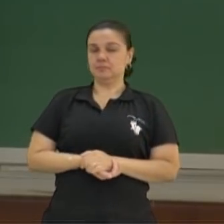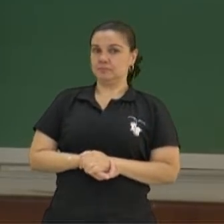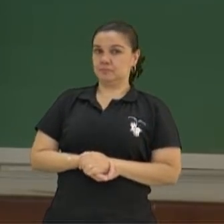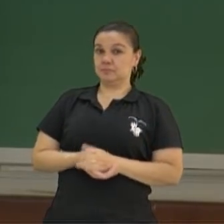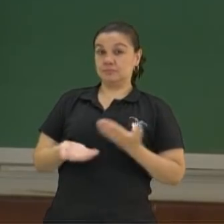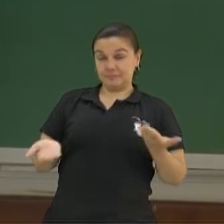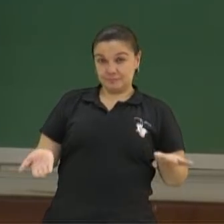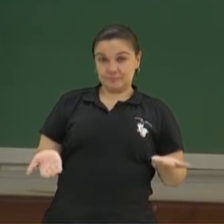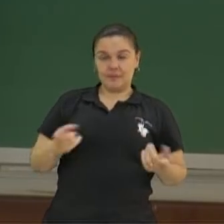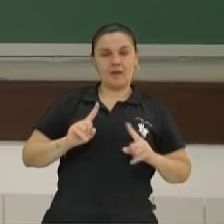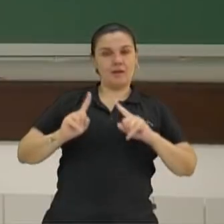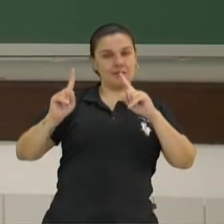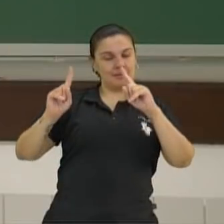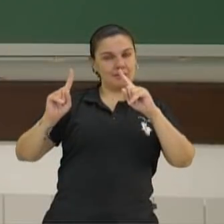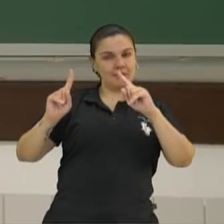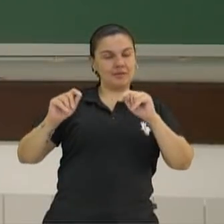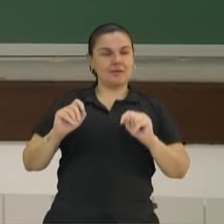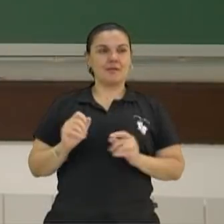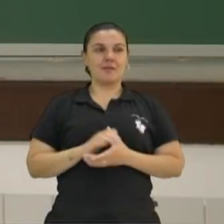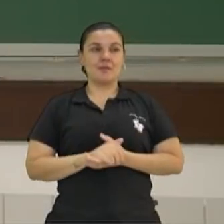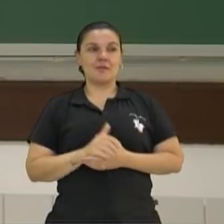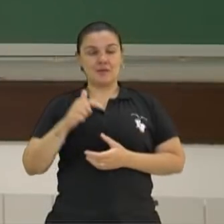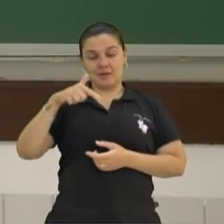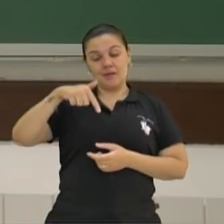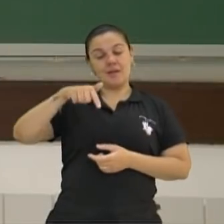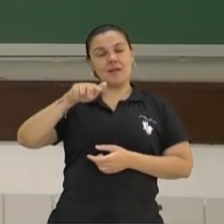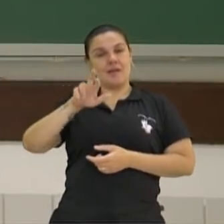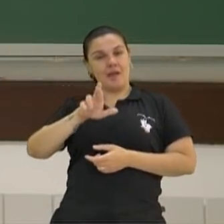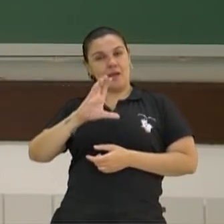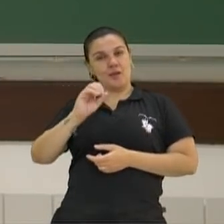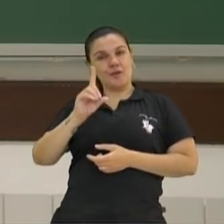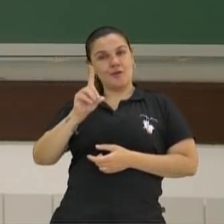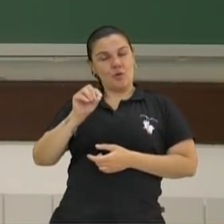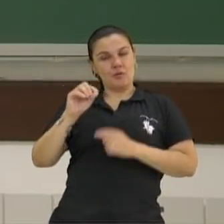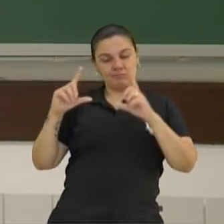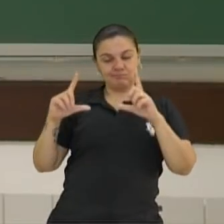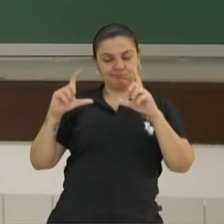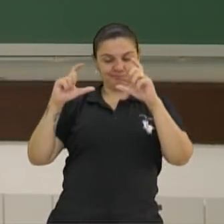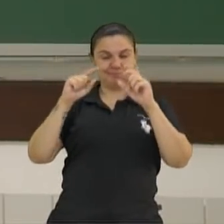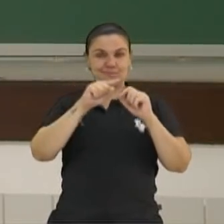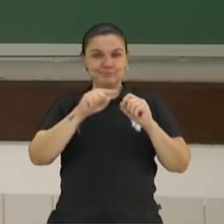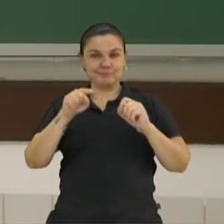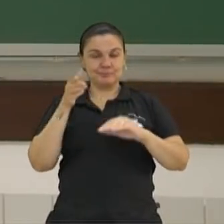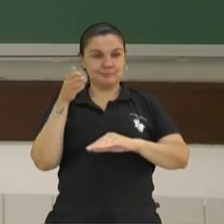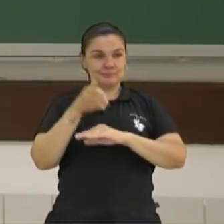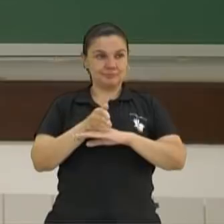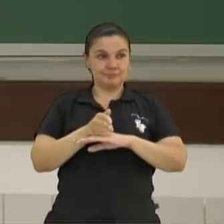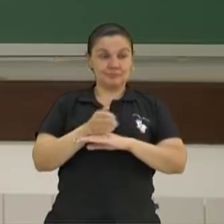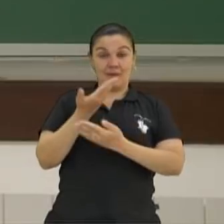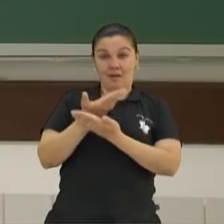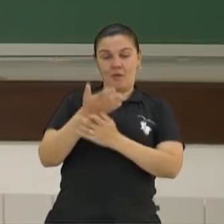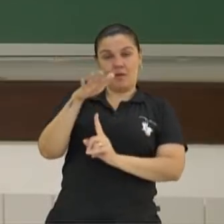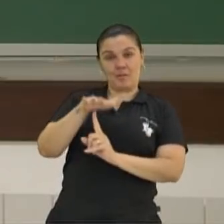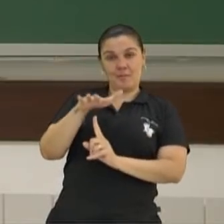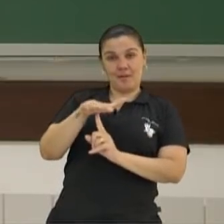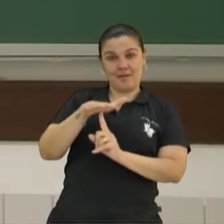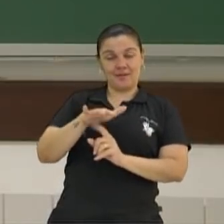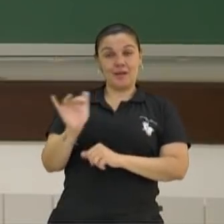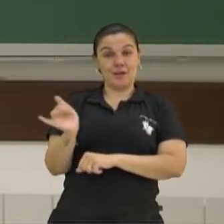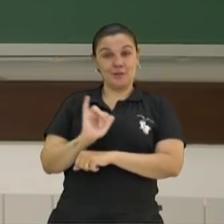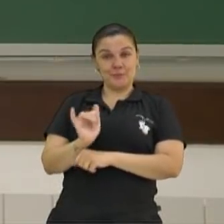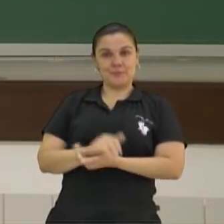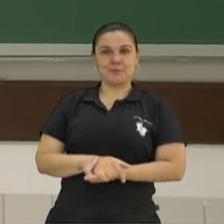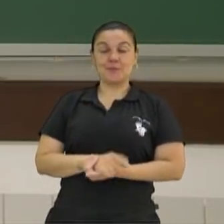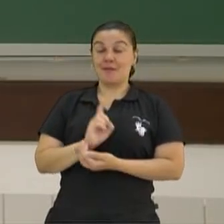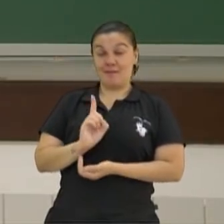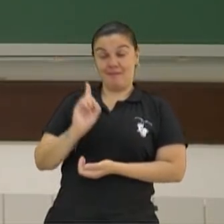geografia. Aqui na tela vai aparecer para você agora um QR Code que você pode capturar para que você acesse o canal Aula Paraná no YouTube e possa ter acesso